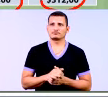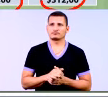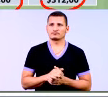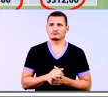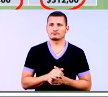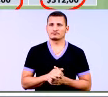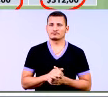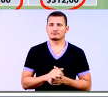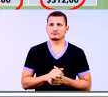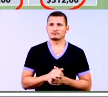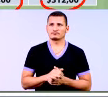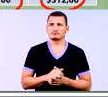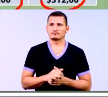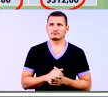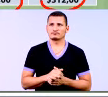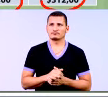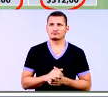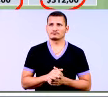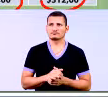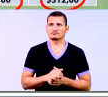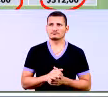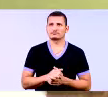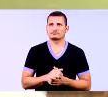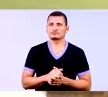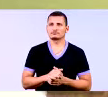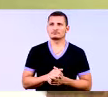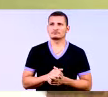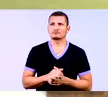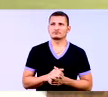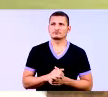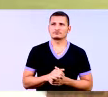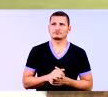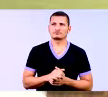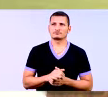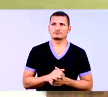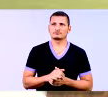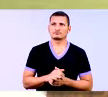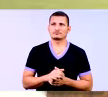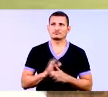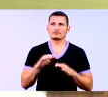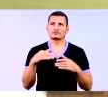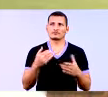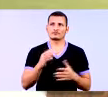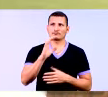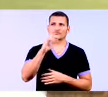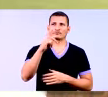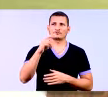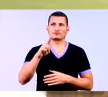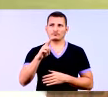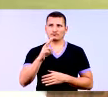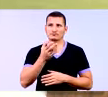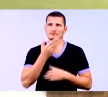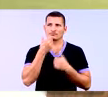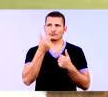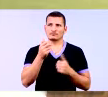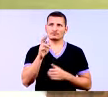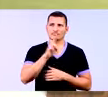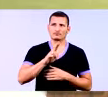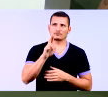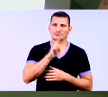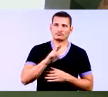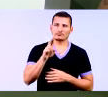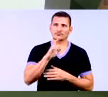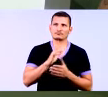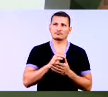Mais alguma, professor? Sim, professor. Tem uma questão aqui que ele fala o seguinte, olha. Qual processador seria indicado para ser utilizado em uma atividade de produção e formatação